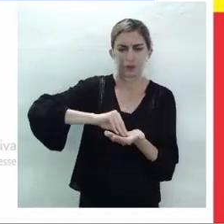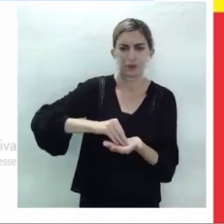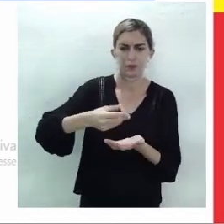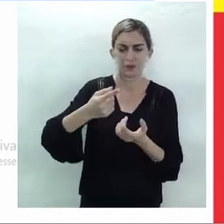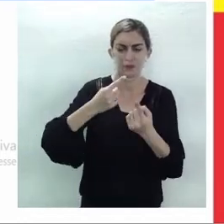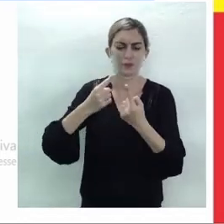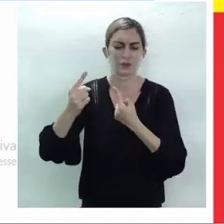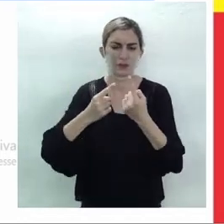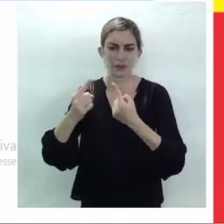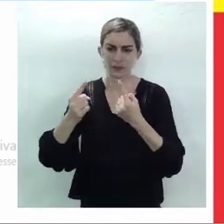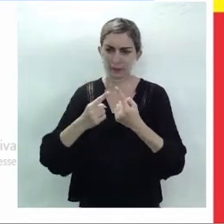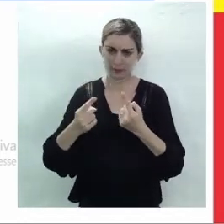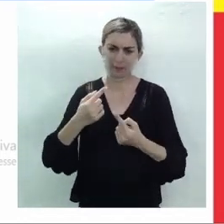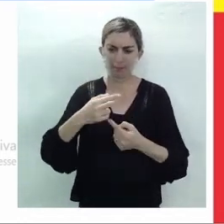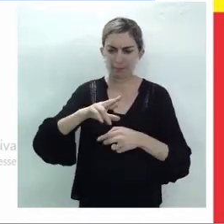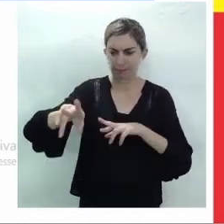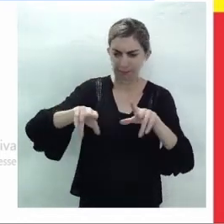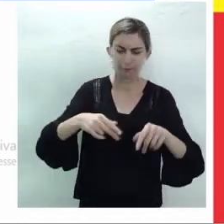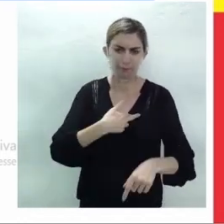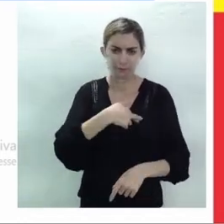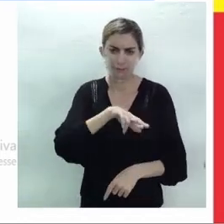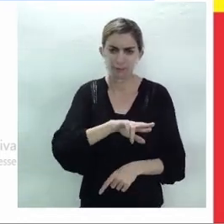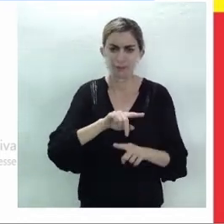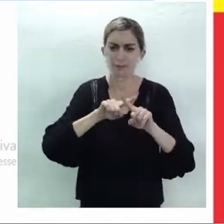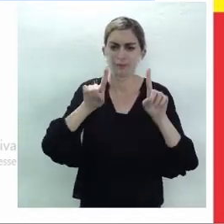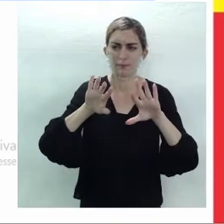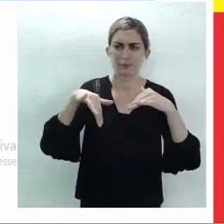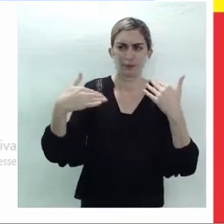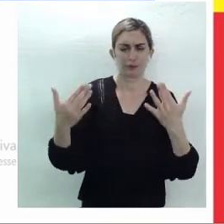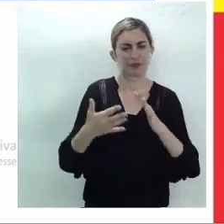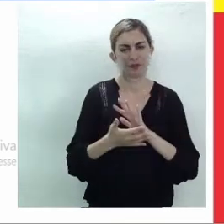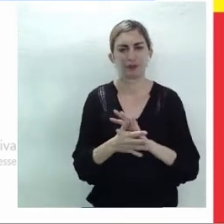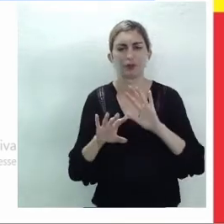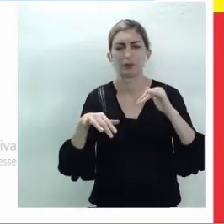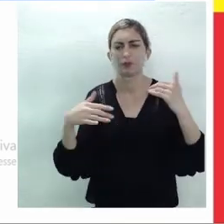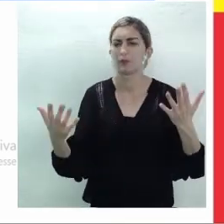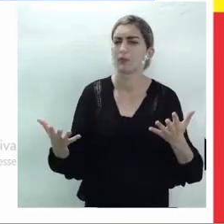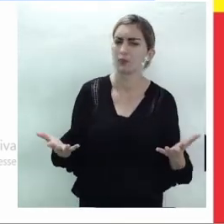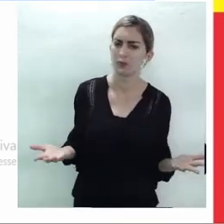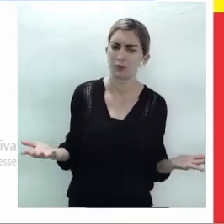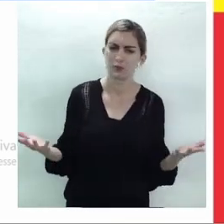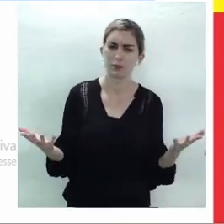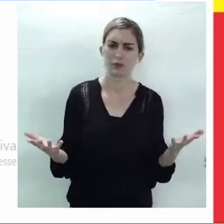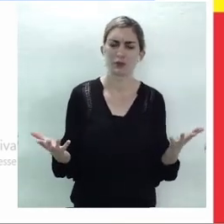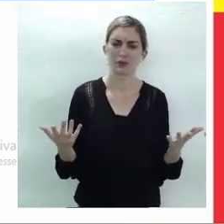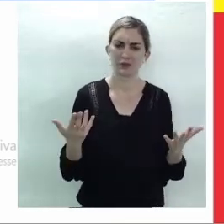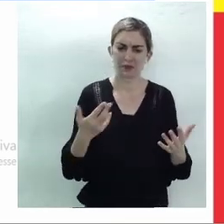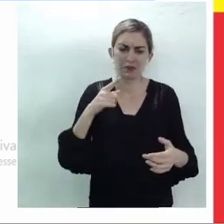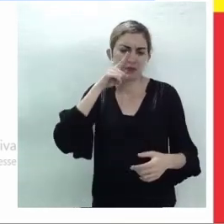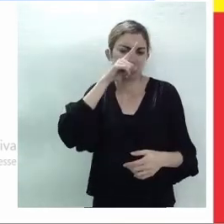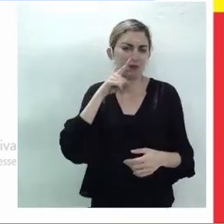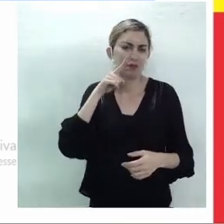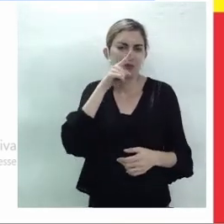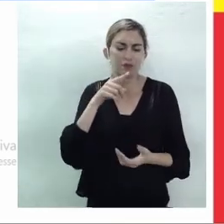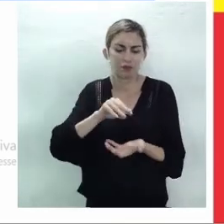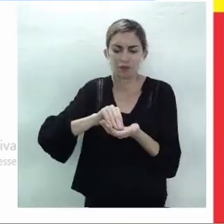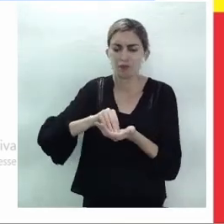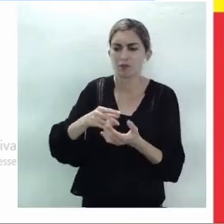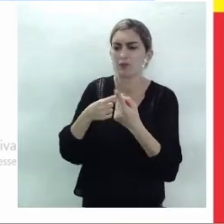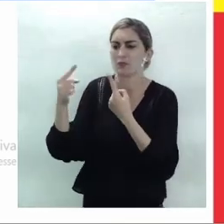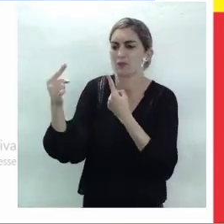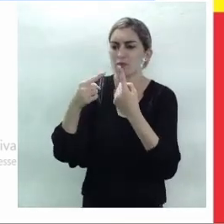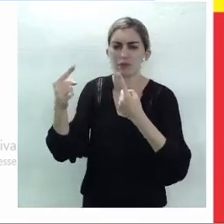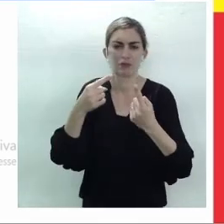falta do diálogo interreligioso. Mas qual será? Quais serão, aliás, os riscos da falta